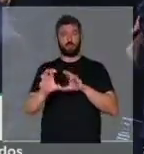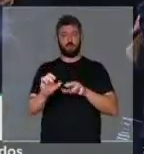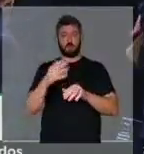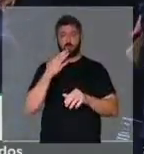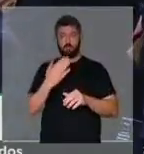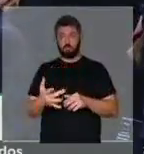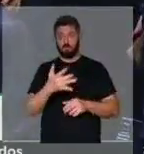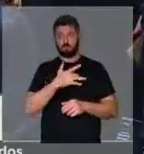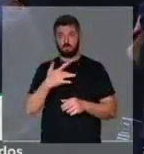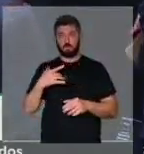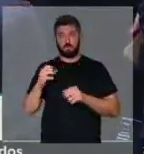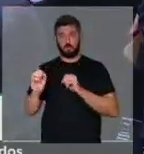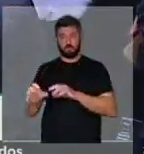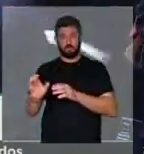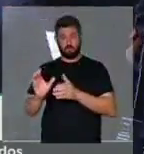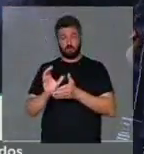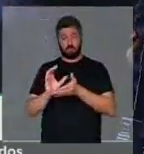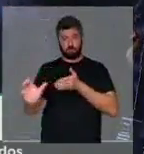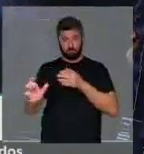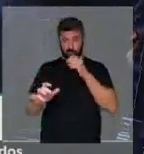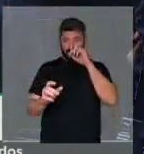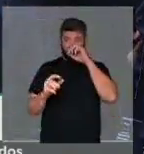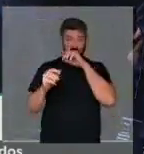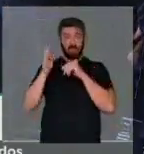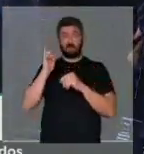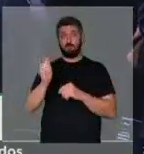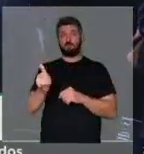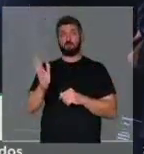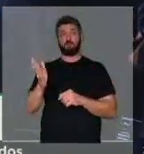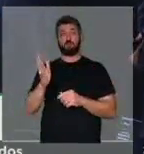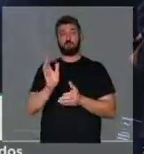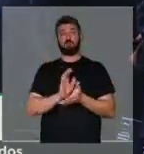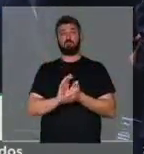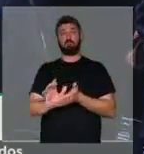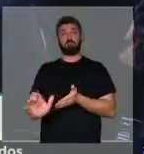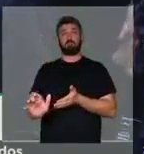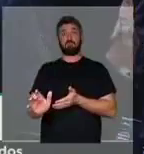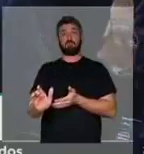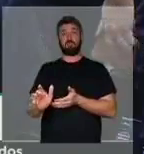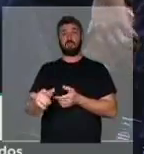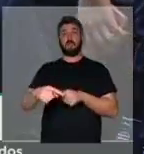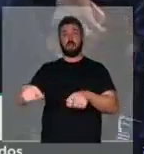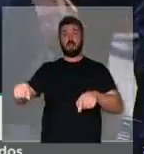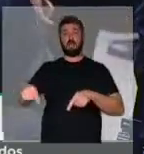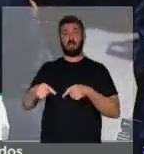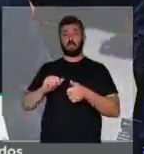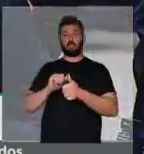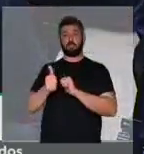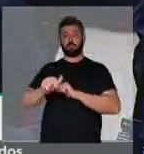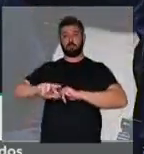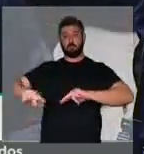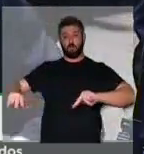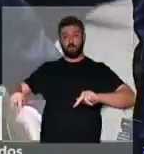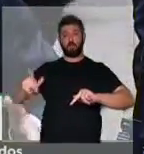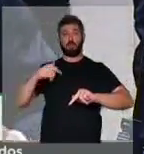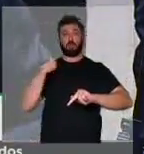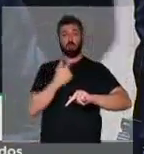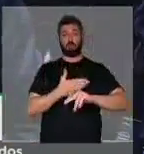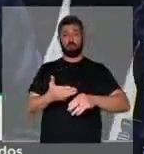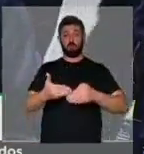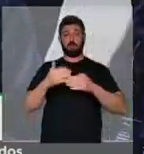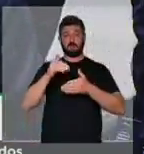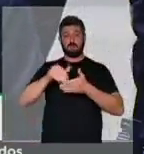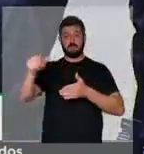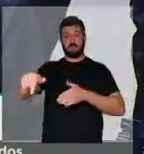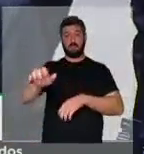educação, para a saúde, nós anunciamos nos últimos dias o investimento de uma arena poliesportiva, através de uma solicitação nossa ao secretário